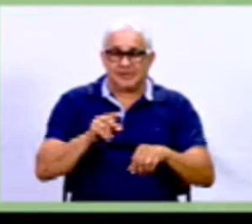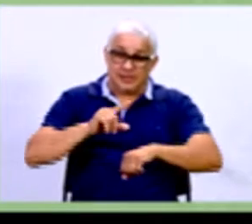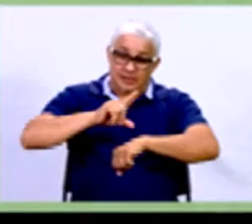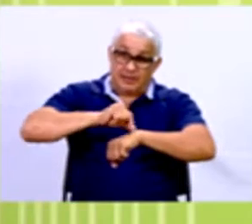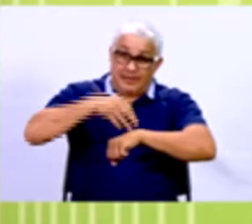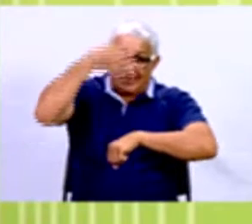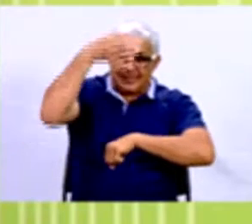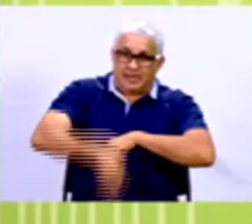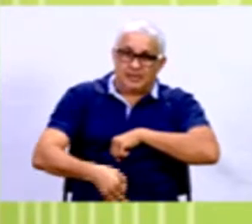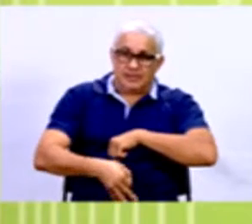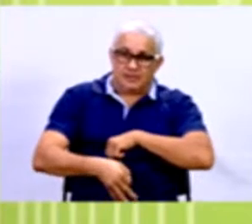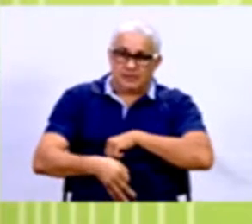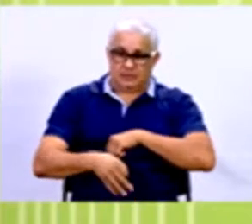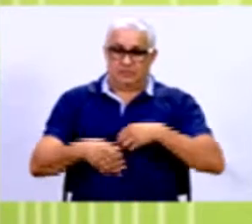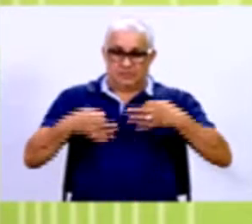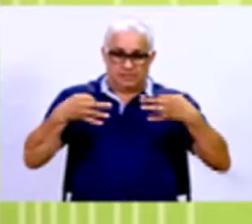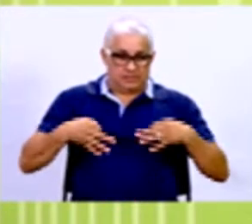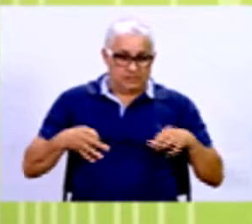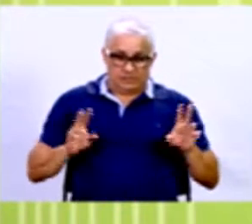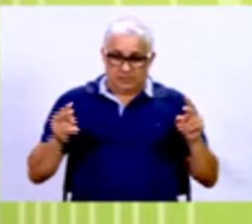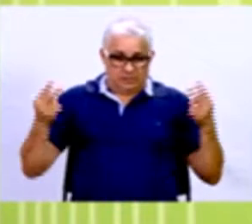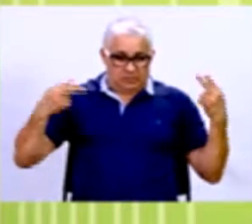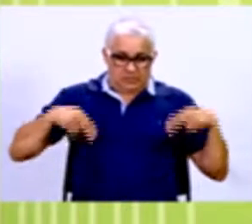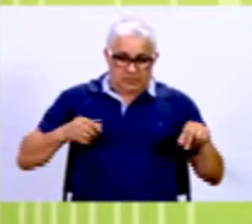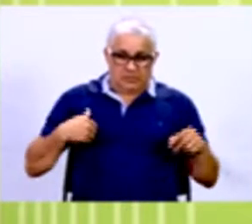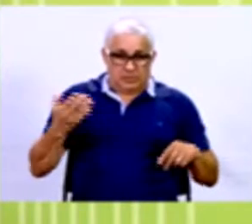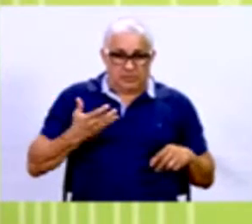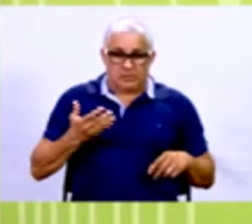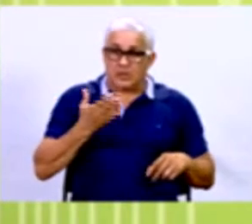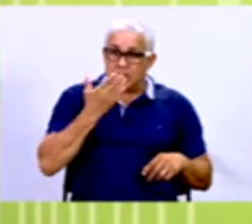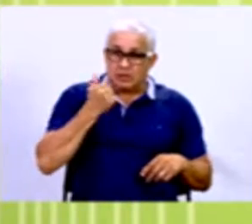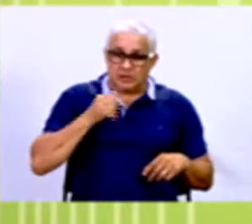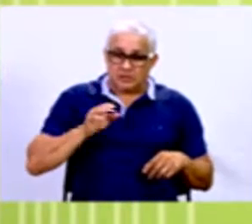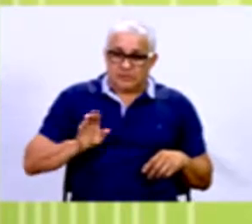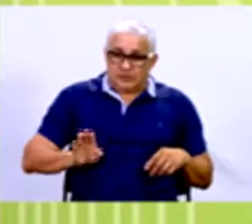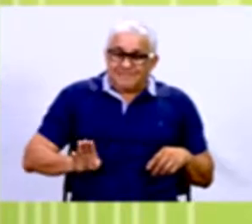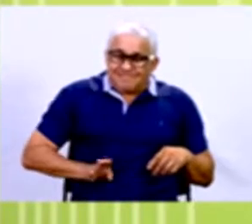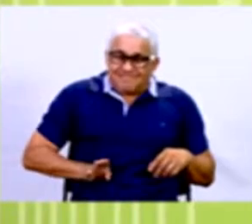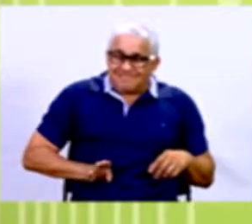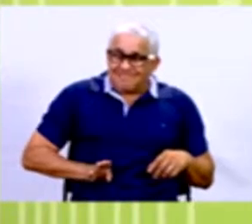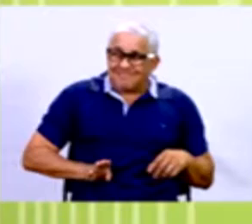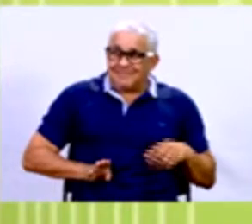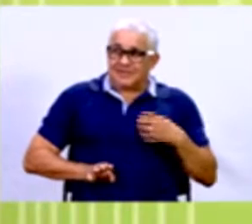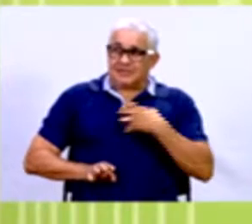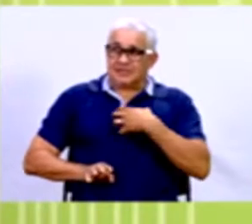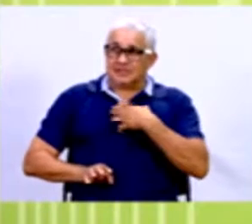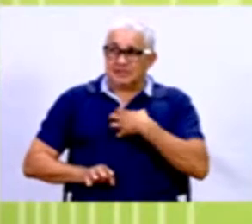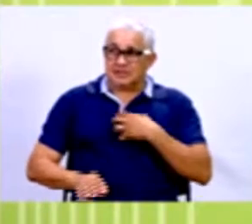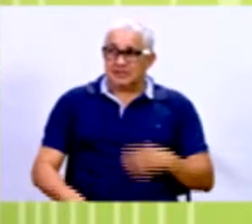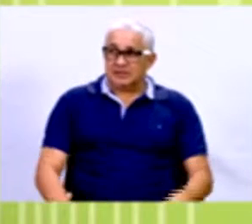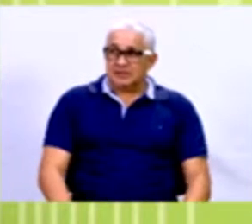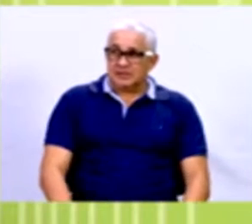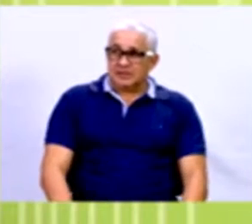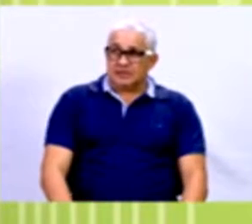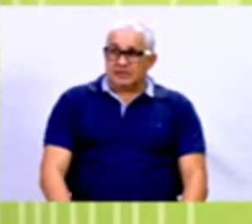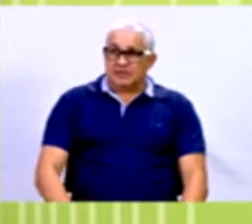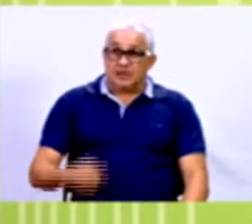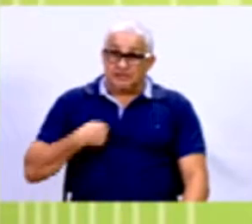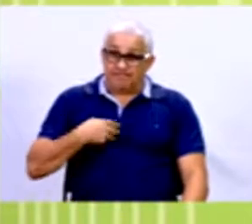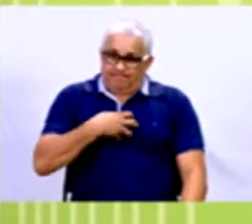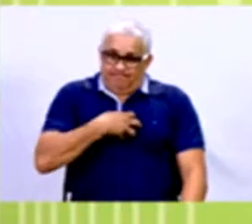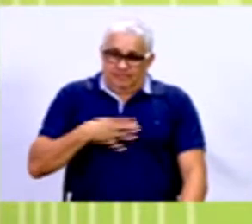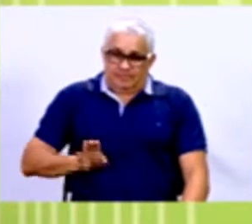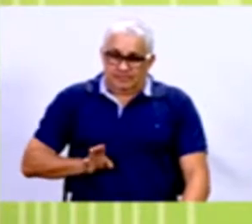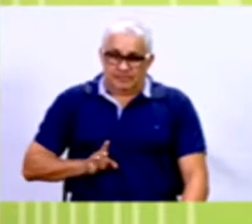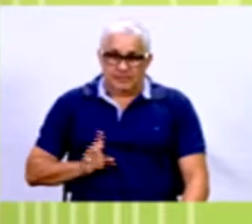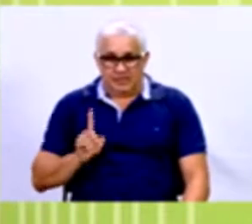ter, você vai se policiar. Olha, quando eu quiser comer, quando eu sentir fome, se bem que isso não vale para mim, né? Porque quando eu sentir fome,